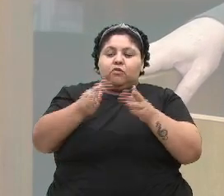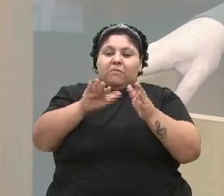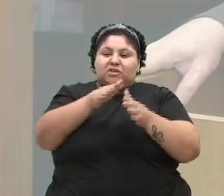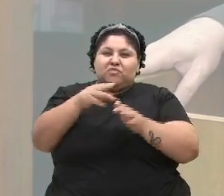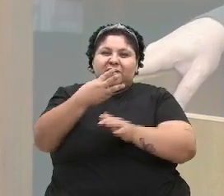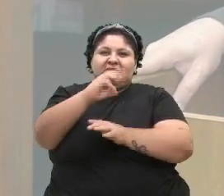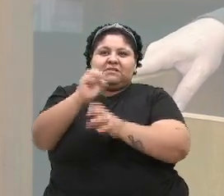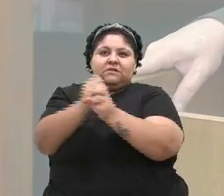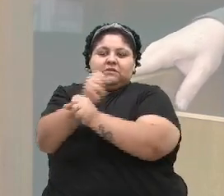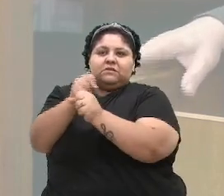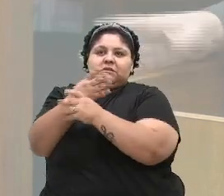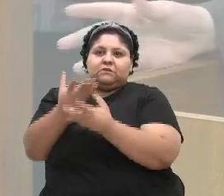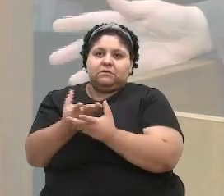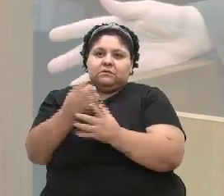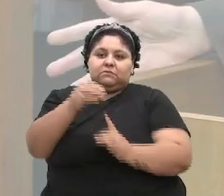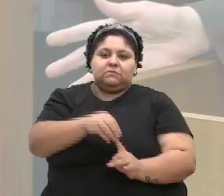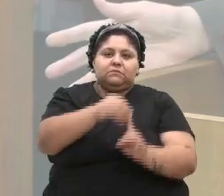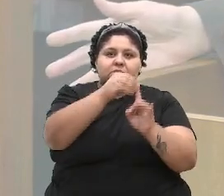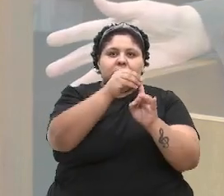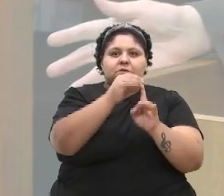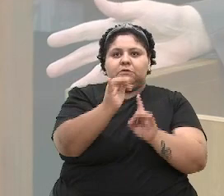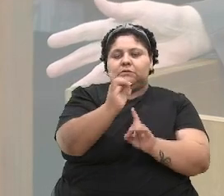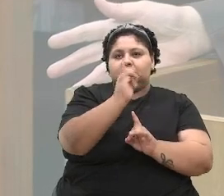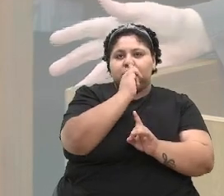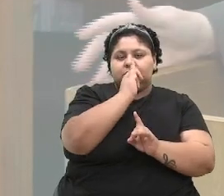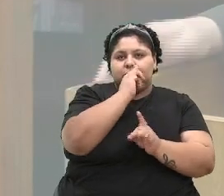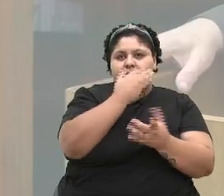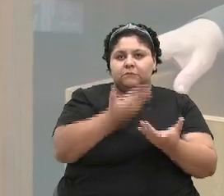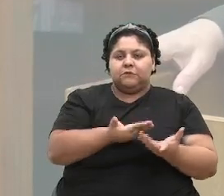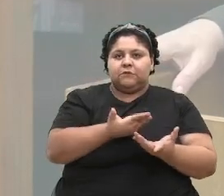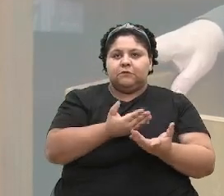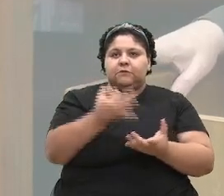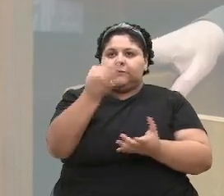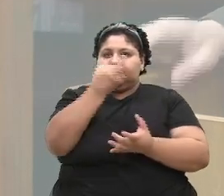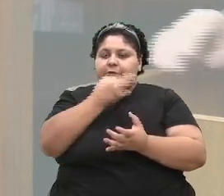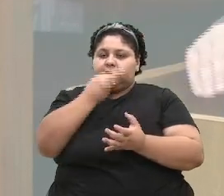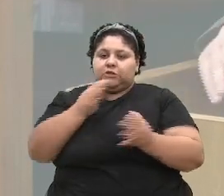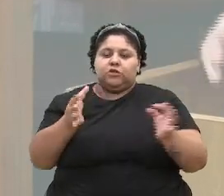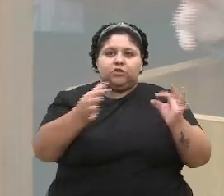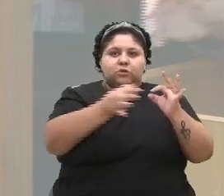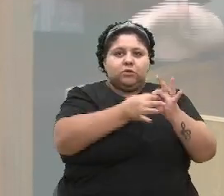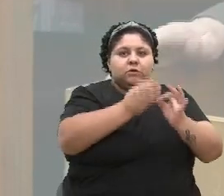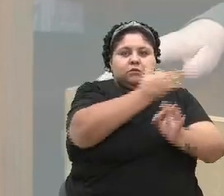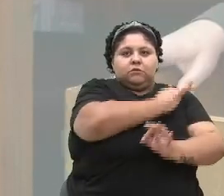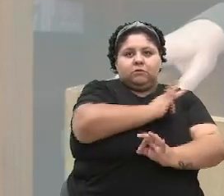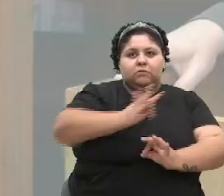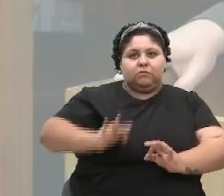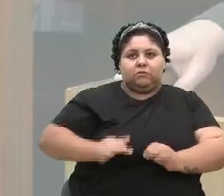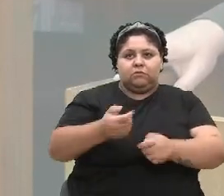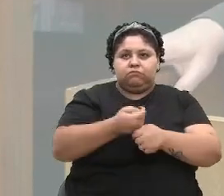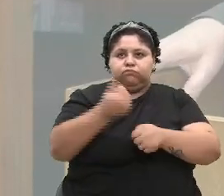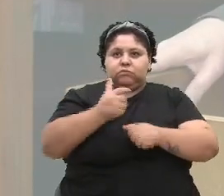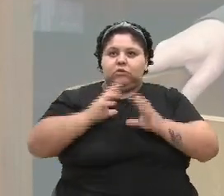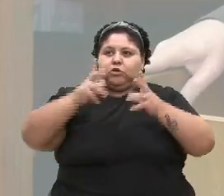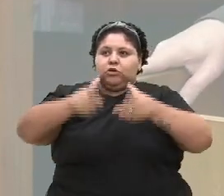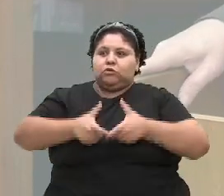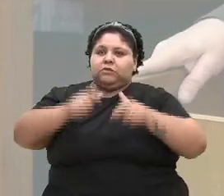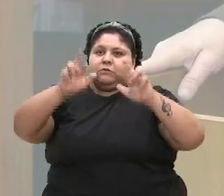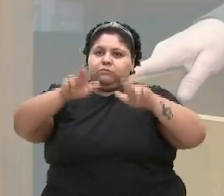anos. Principalmente, por exemplo, a estrada Caxias-Farroupilha, né, Garibaldi, toda essa